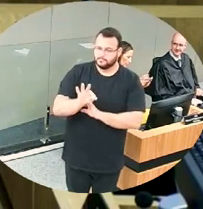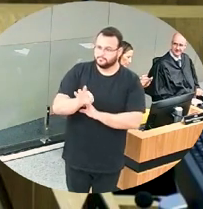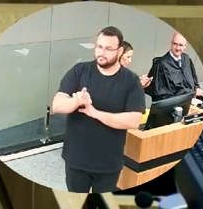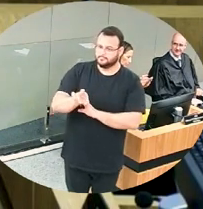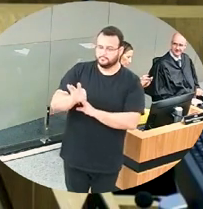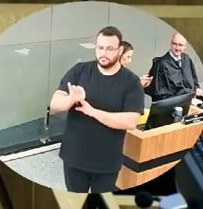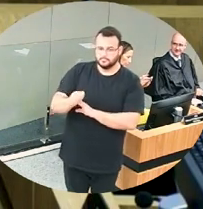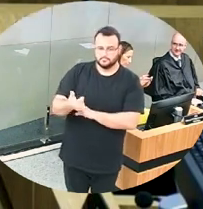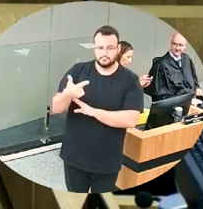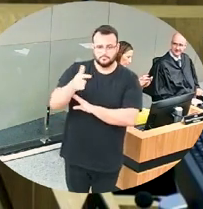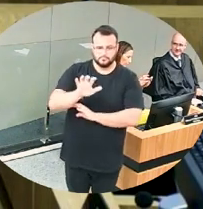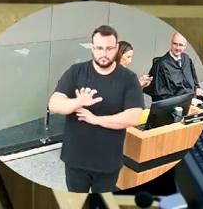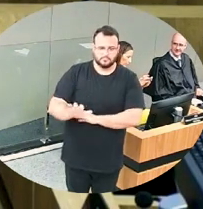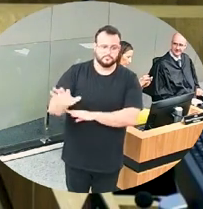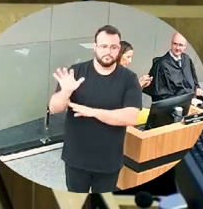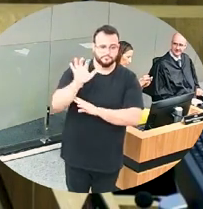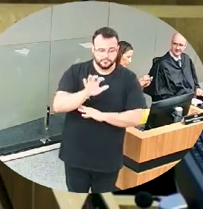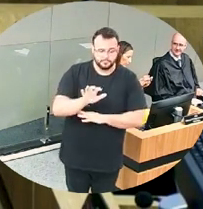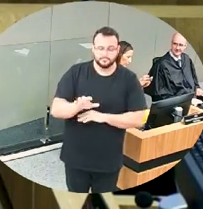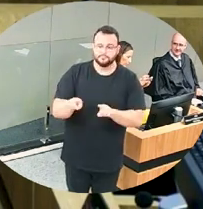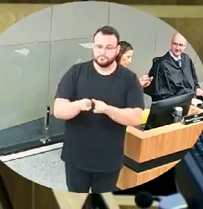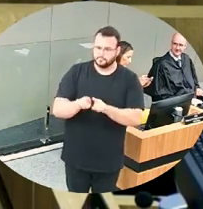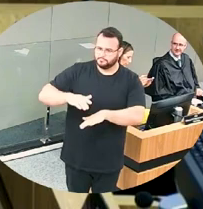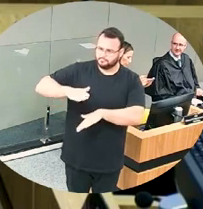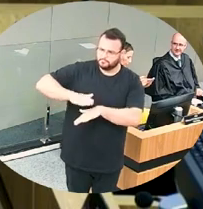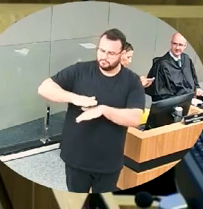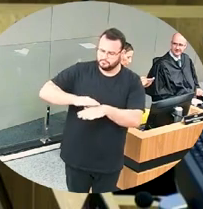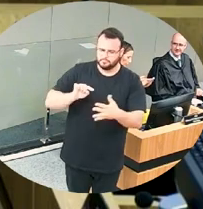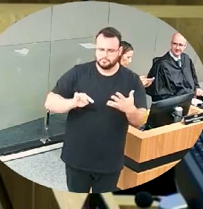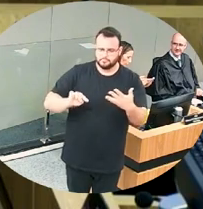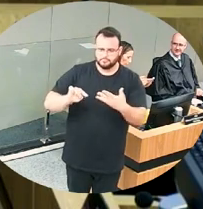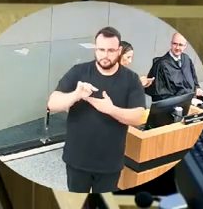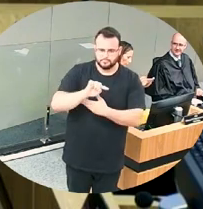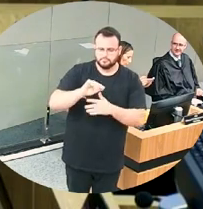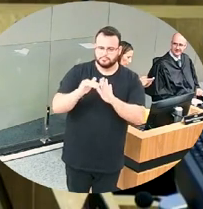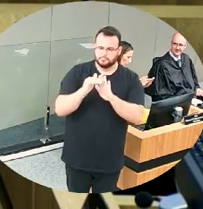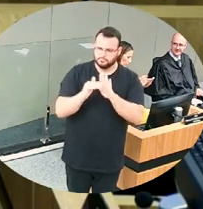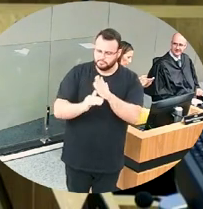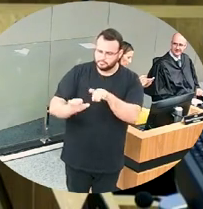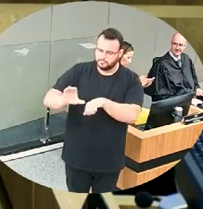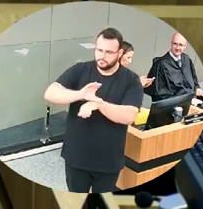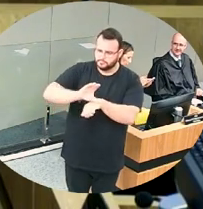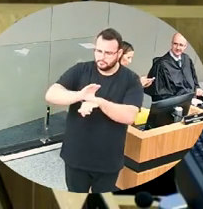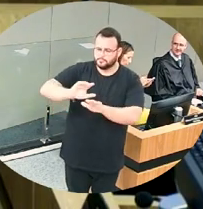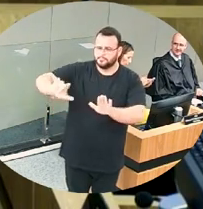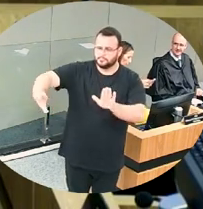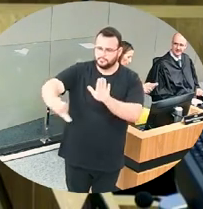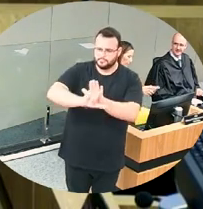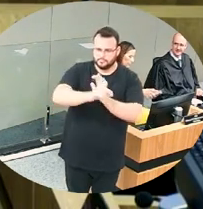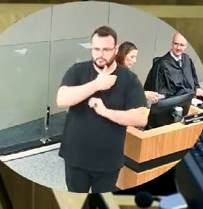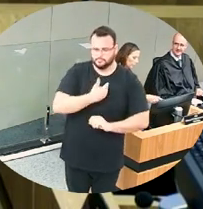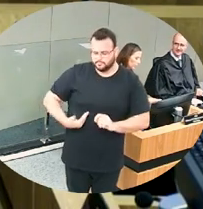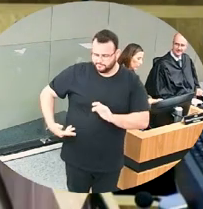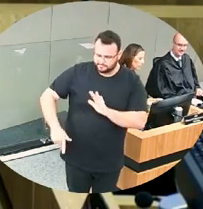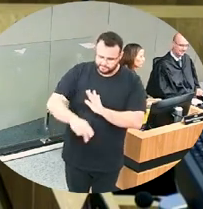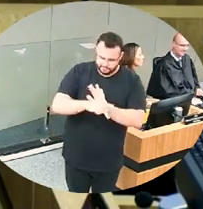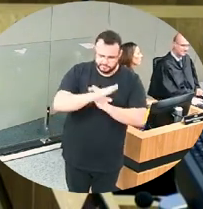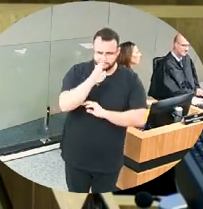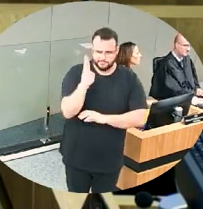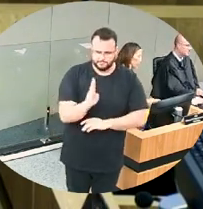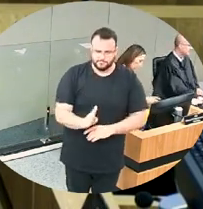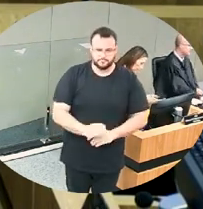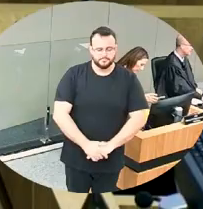do Trabalho da 12ª região cumprindo e fazendo cumprir a constituição e as leis da